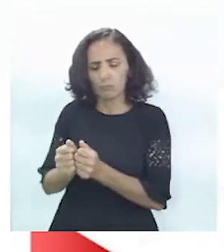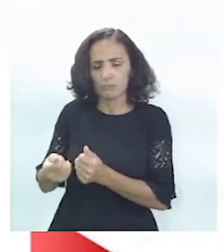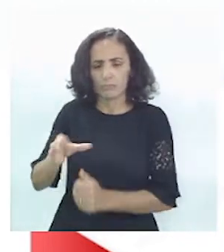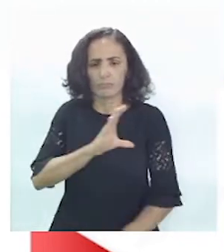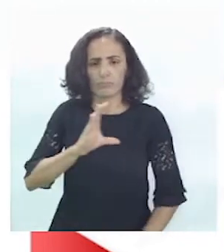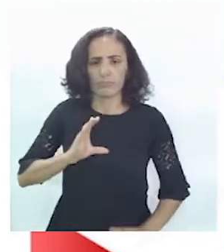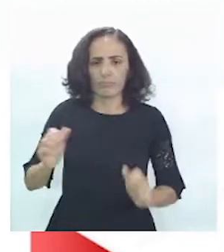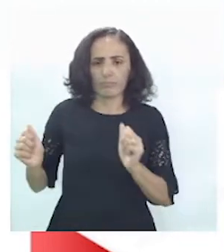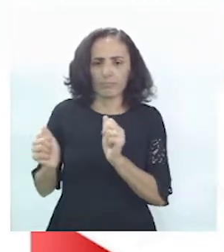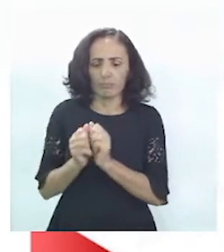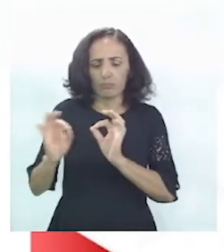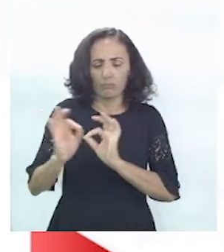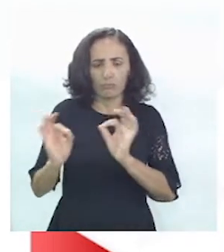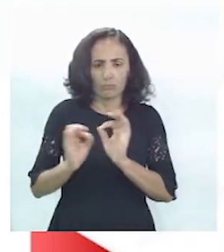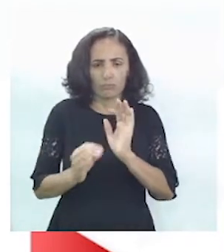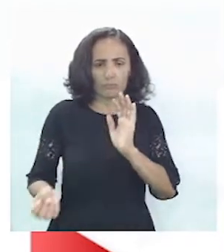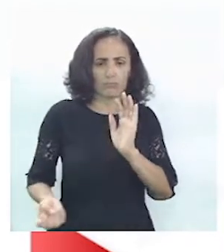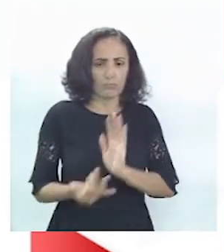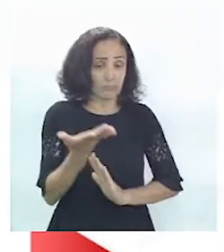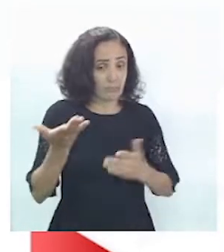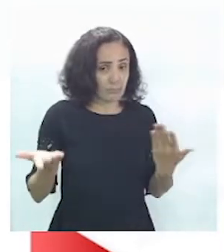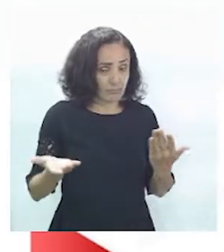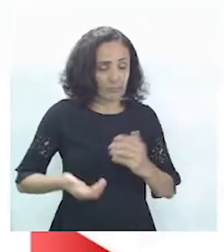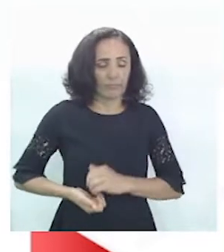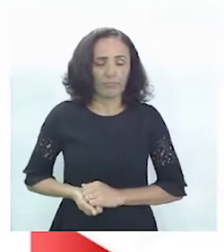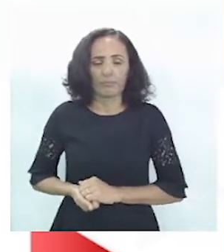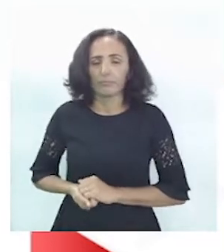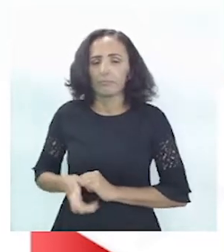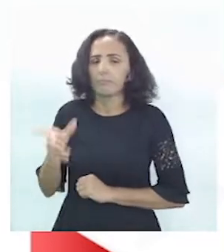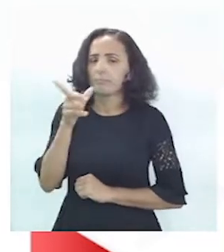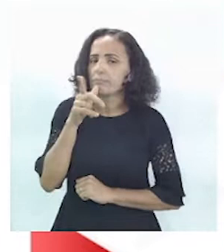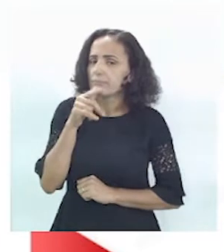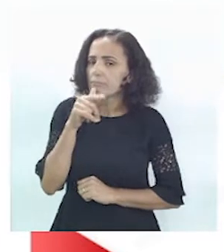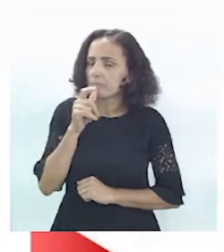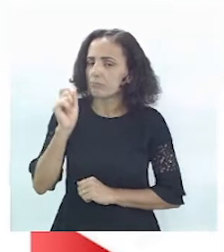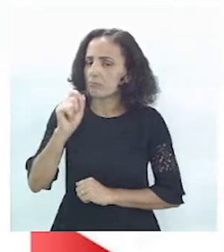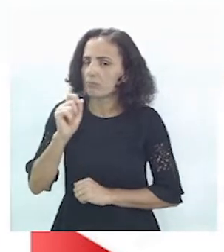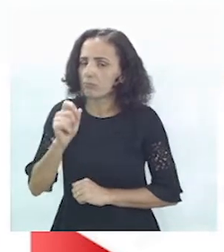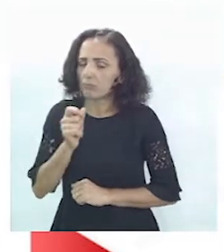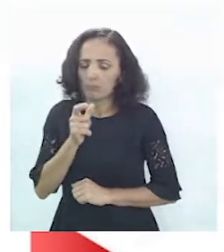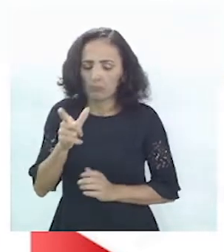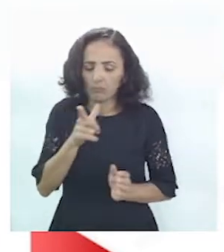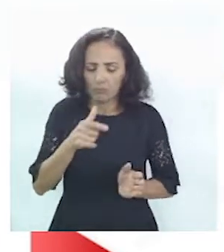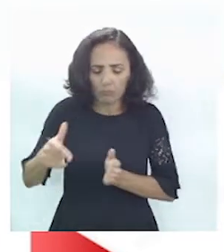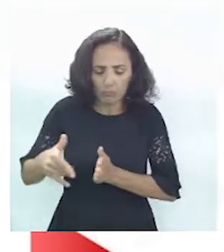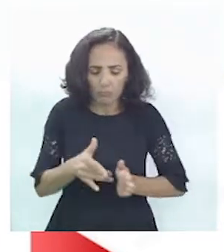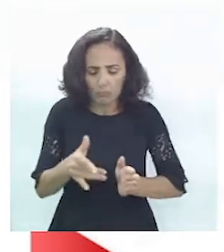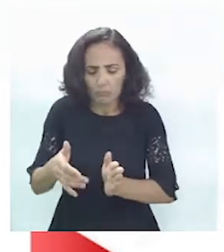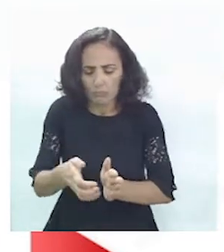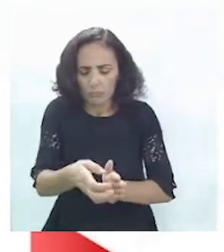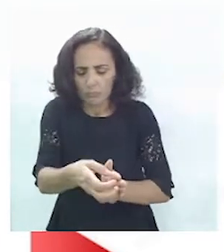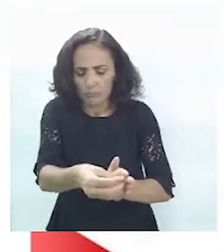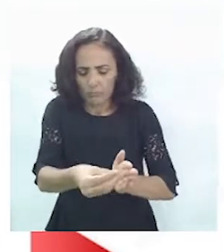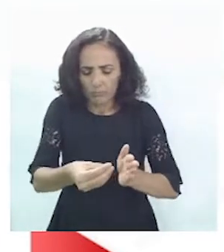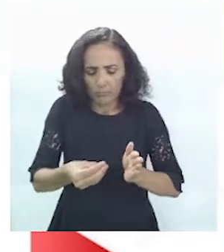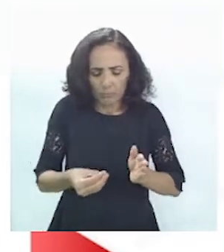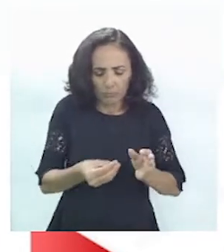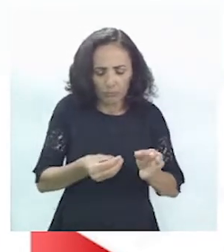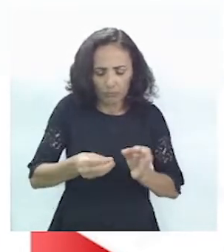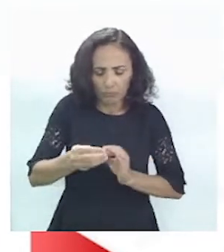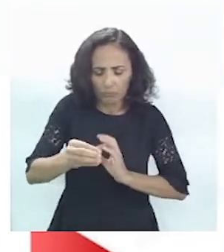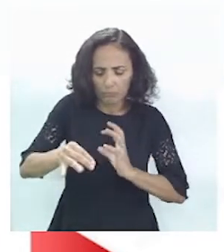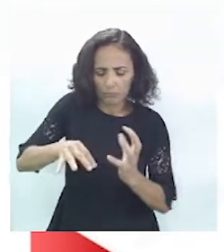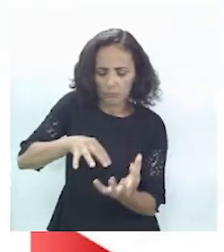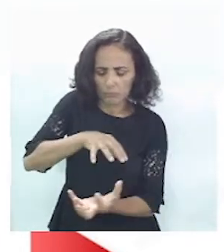na produção desse tipo de energia. A água, ela é o quê? Captada no rio, vai até a casa de forças através